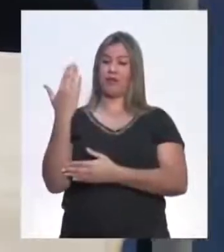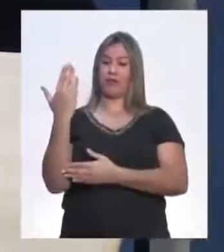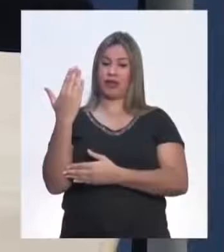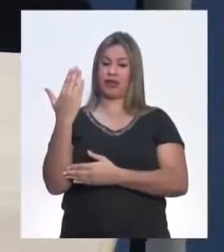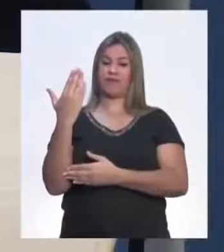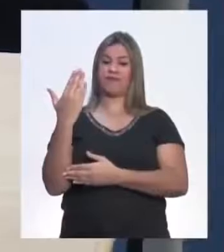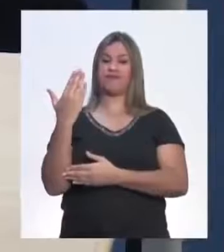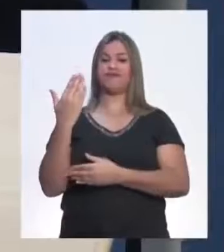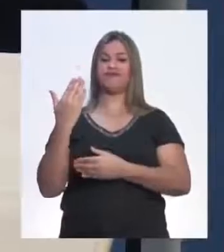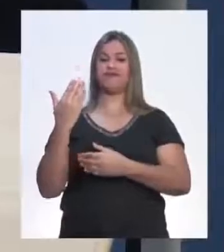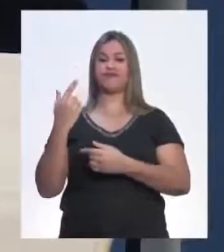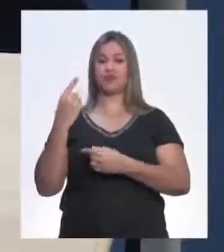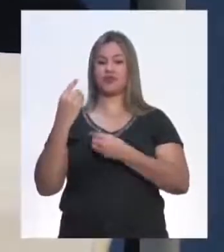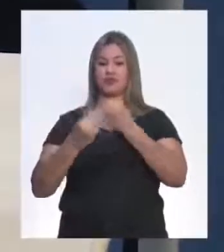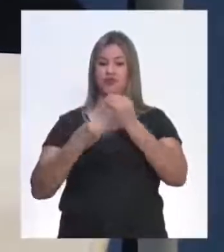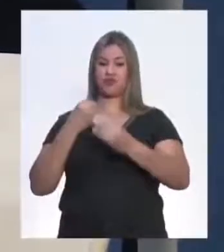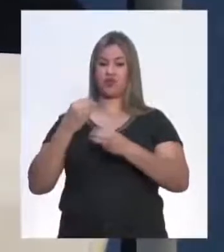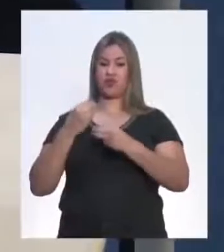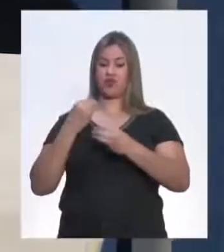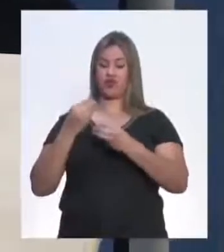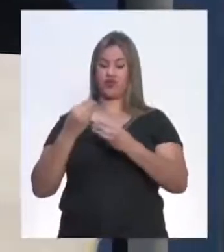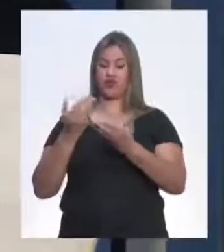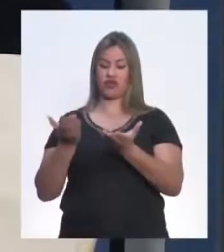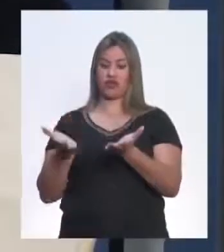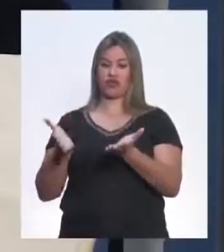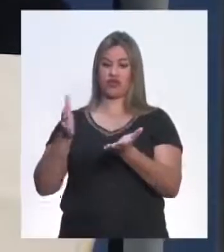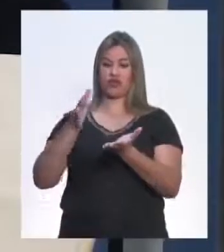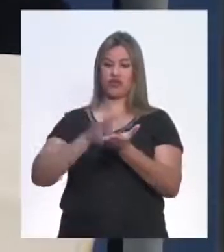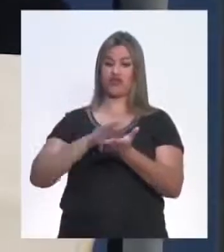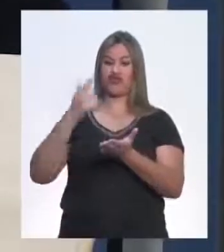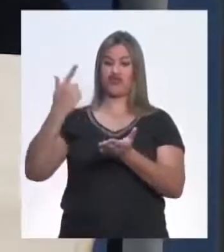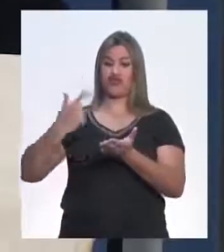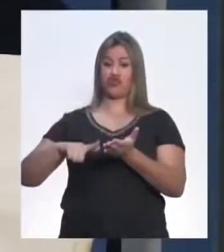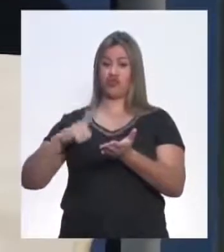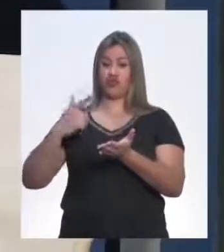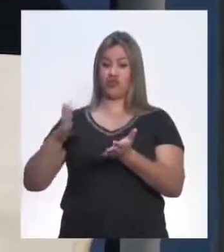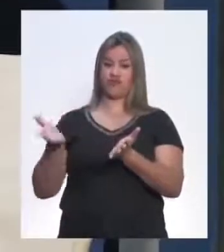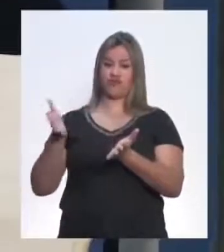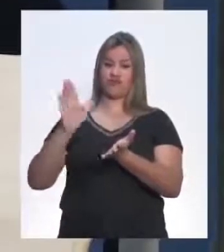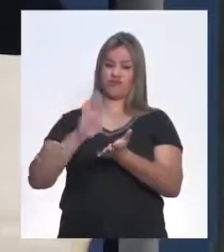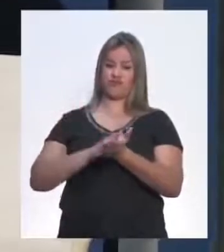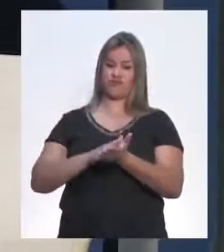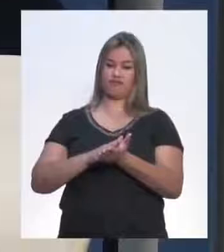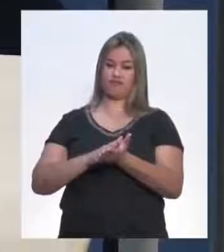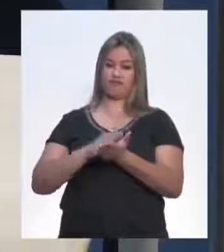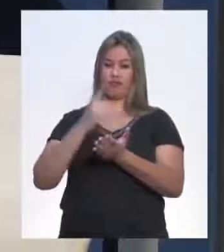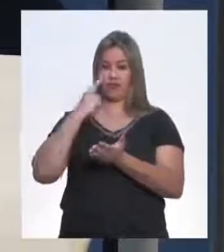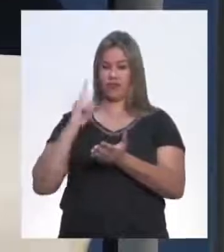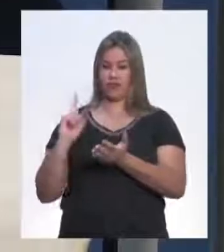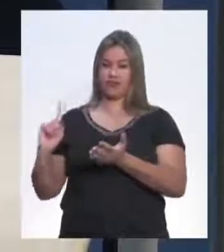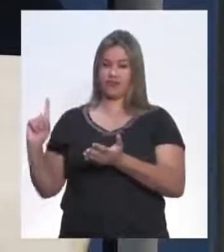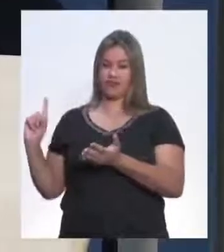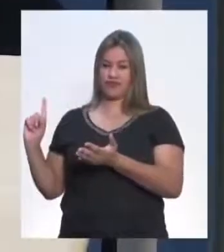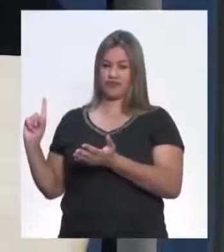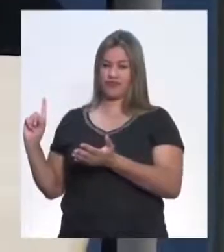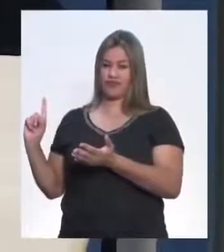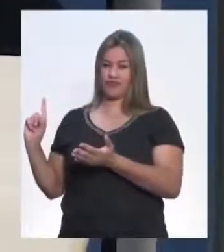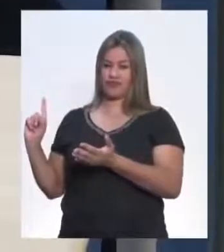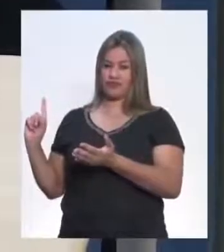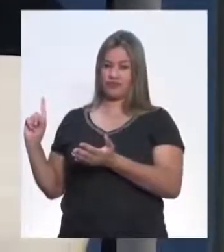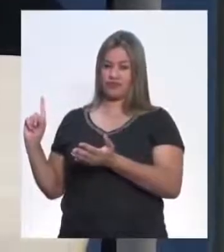esquerdo aqui, você vai dobrar ele ao meio, ó. Então, qual que é a ideia? Dobrar ele aqui, ó, ao